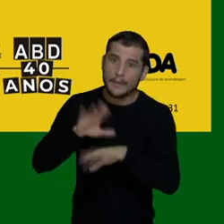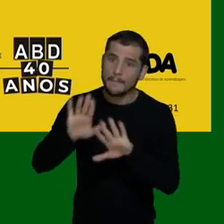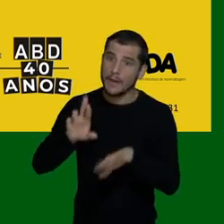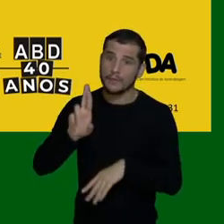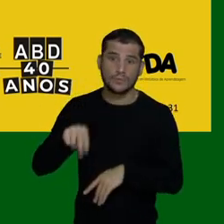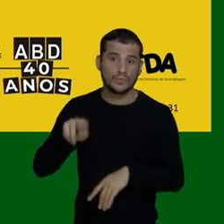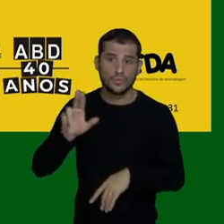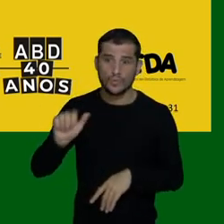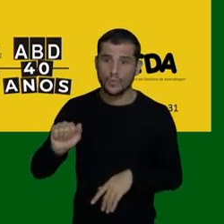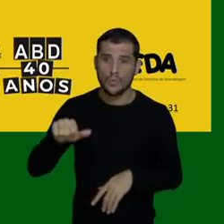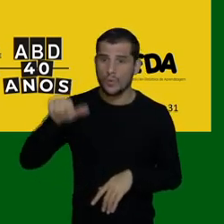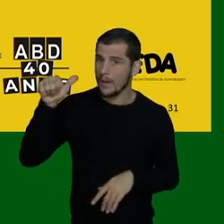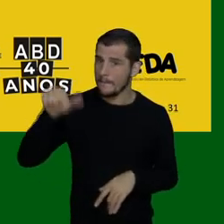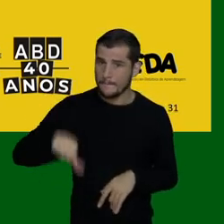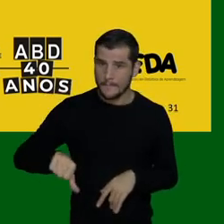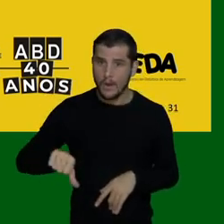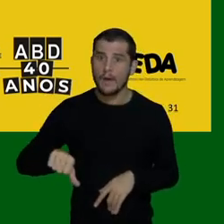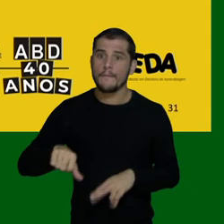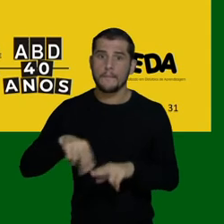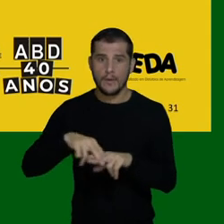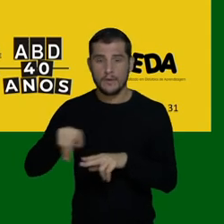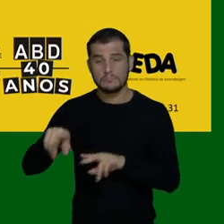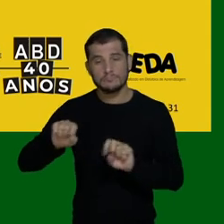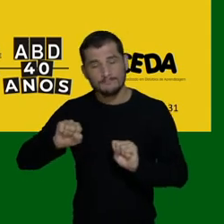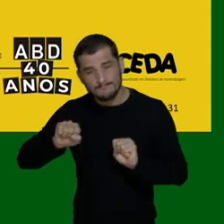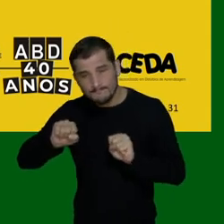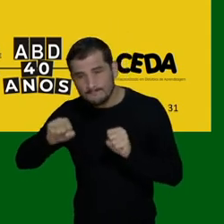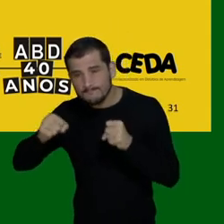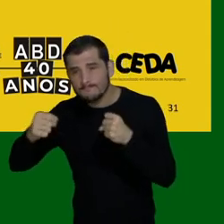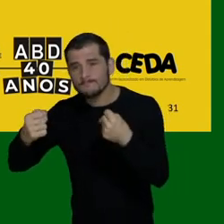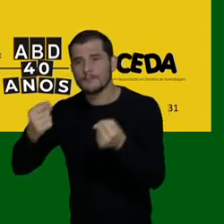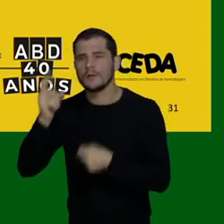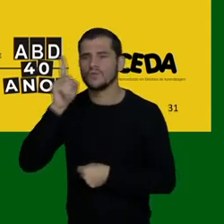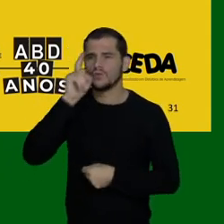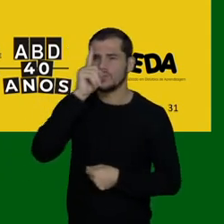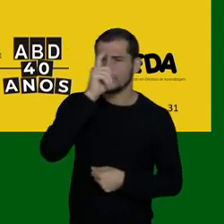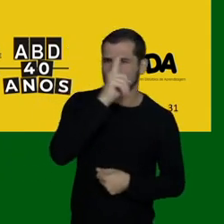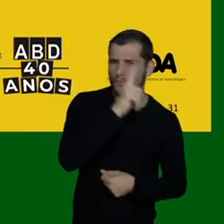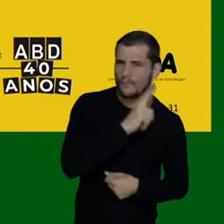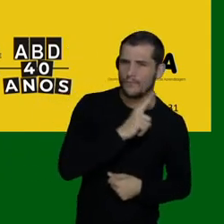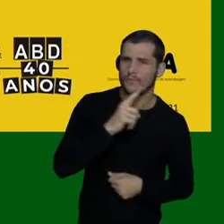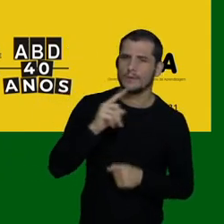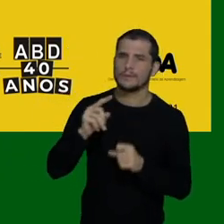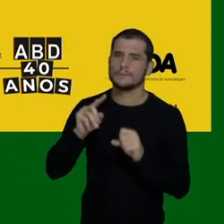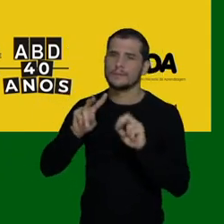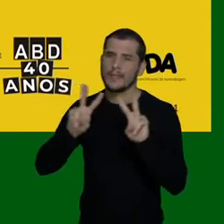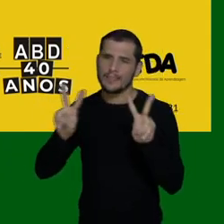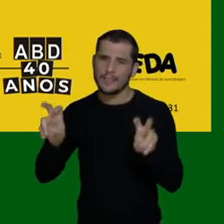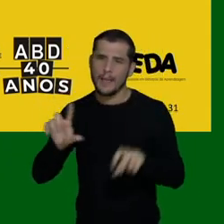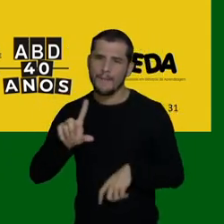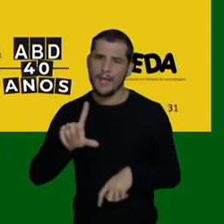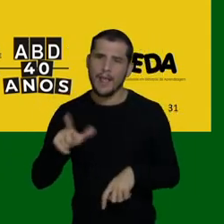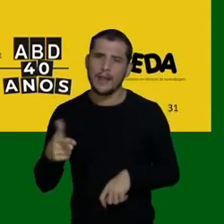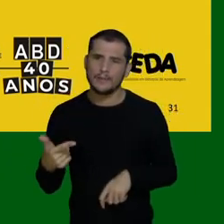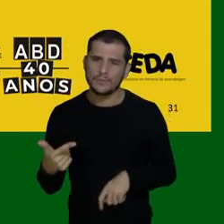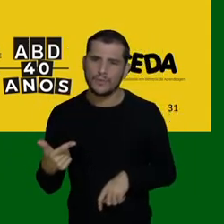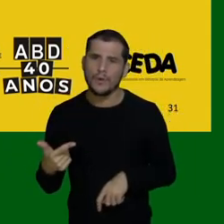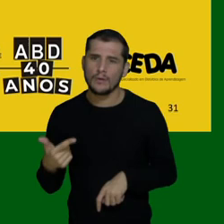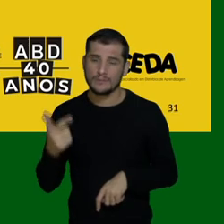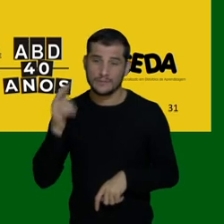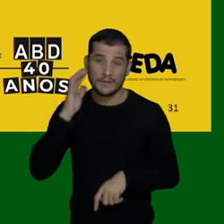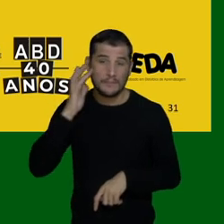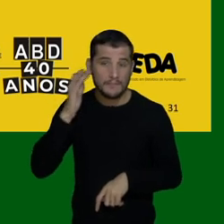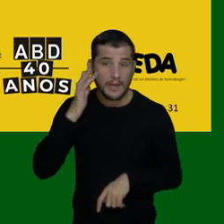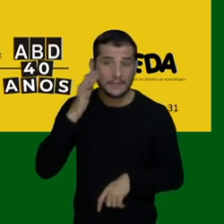então eu acho que porque para eles é tem muita dificuldade nesse segundo idioma né imagina no alemão também e hoje eu